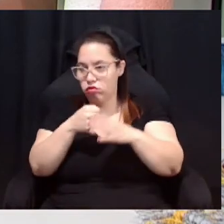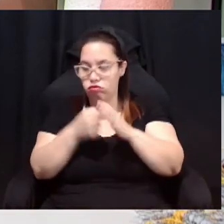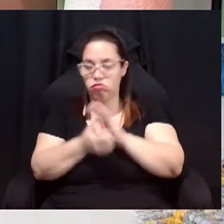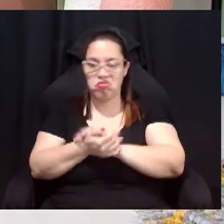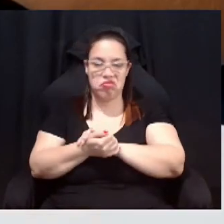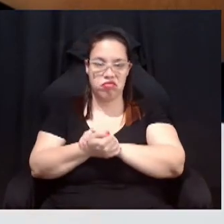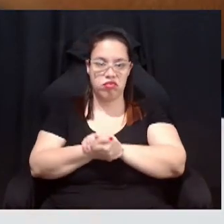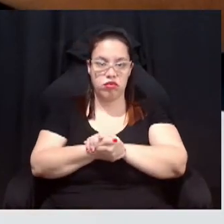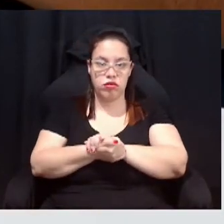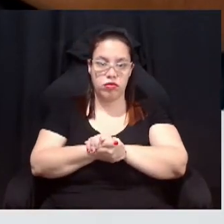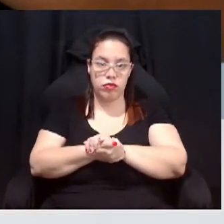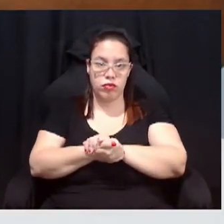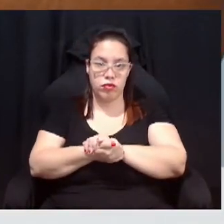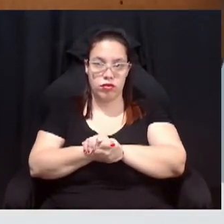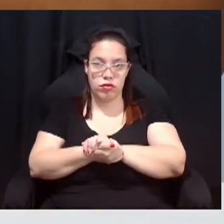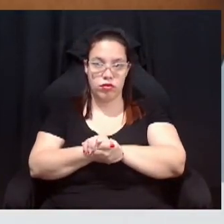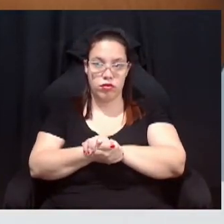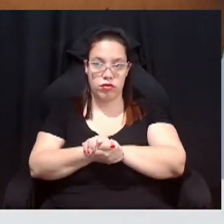E você pode